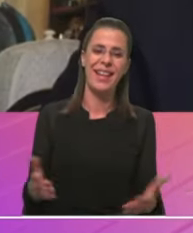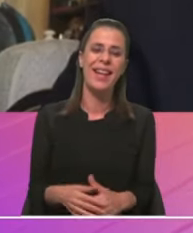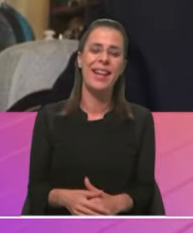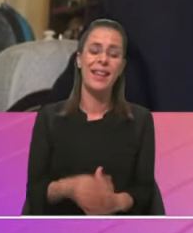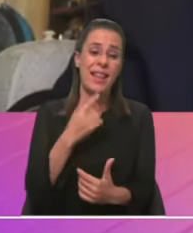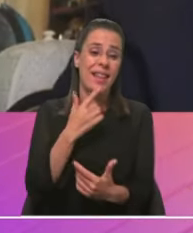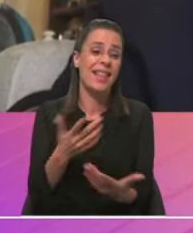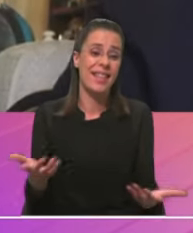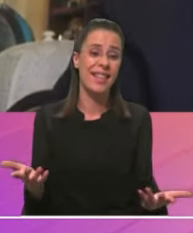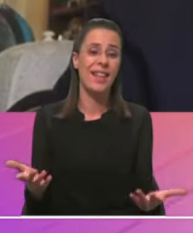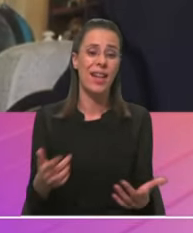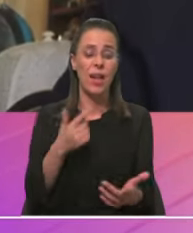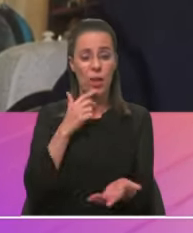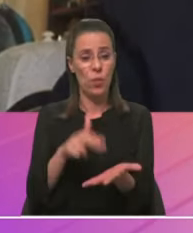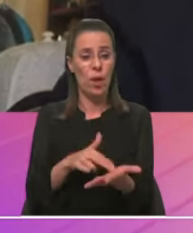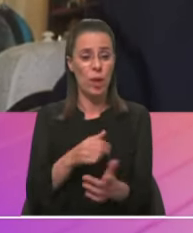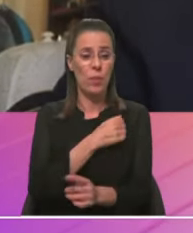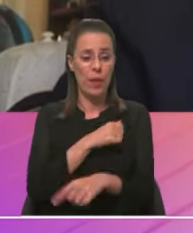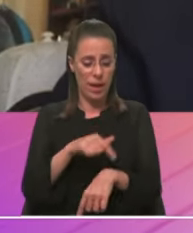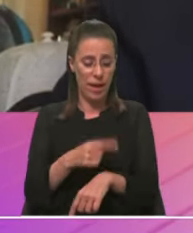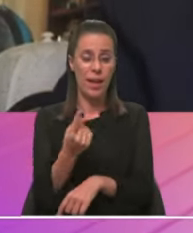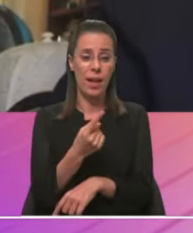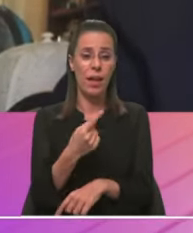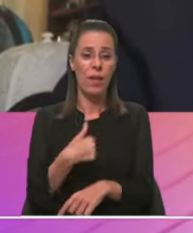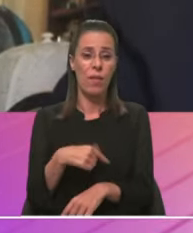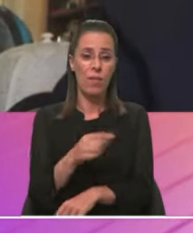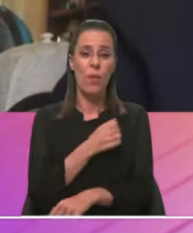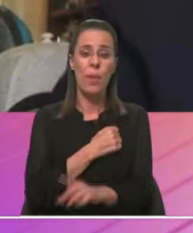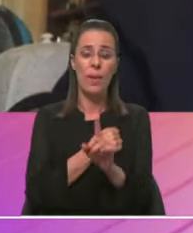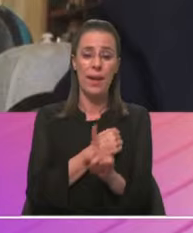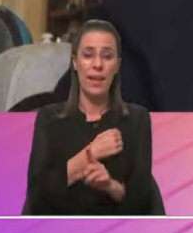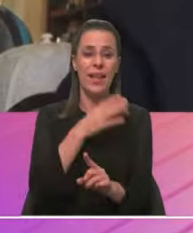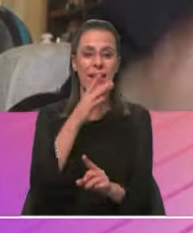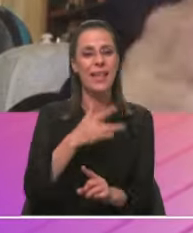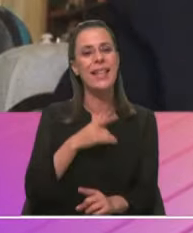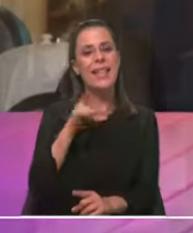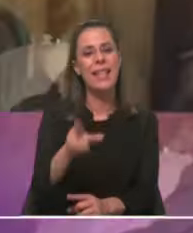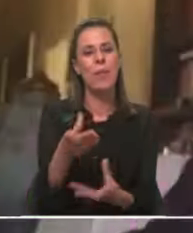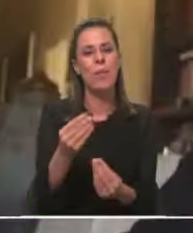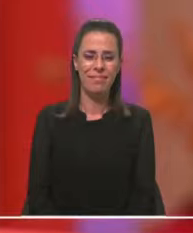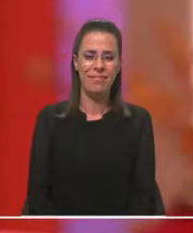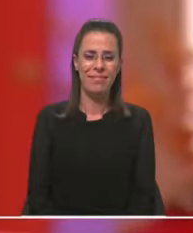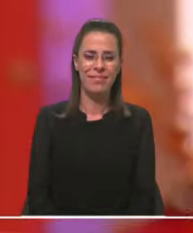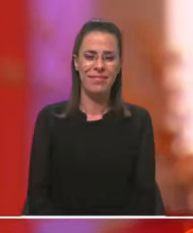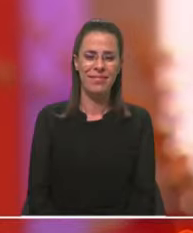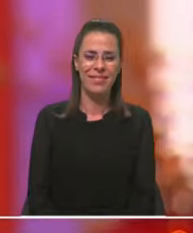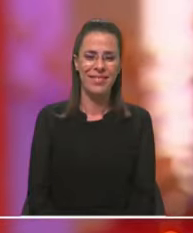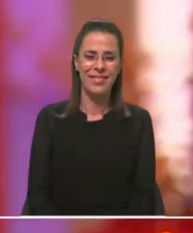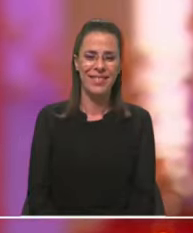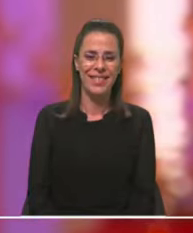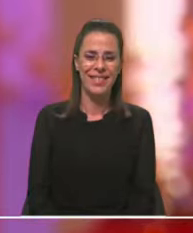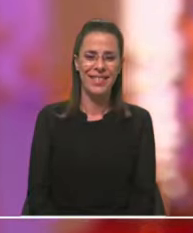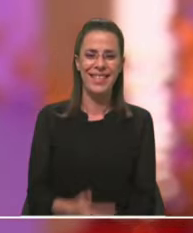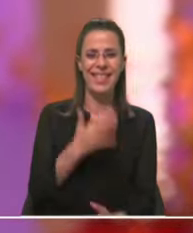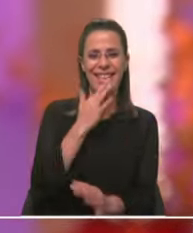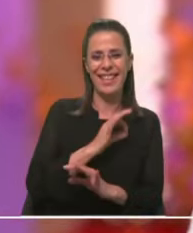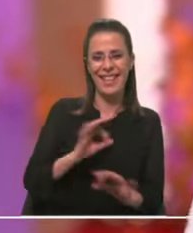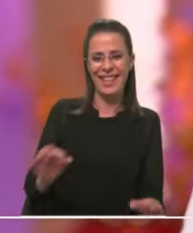E dizer-te que estou à tua espera em casa daqui a bocadinho, também vou para casa e dizer que te amo muito. Beijinhos, meu amor. Que